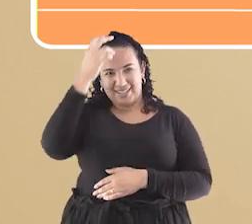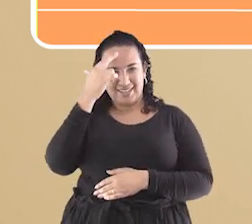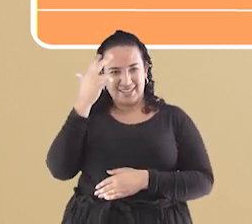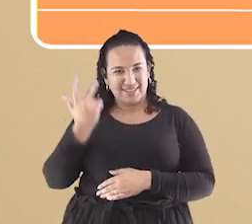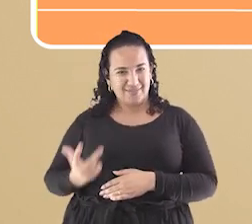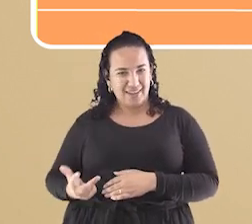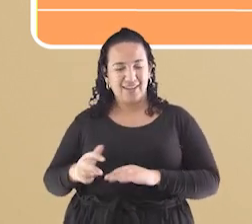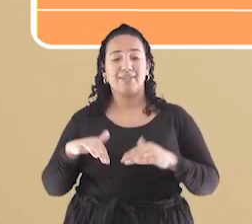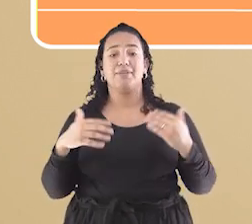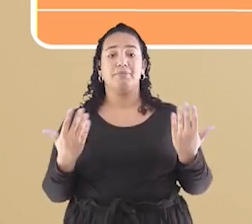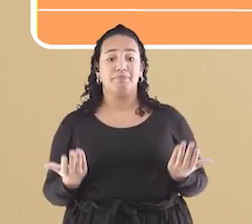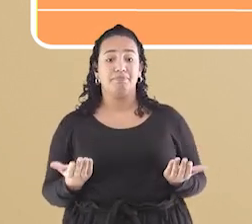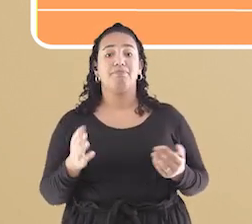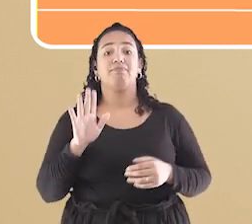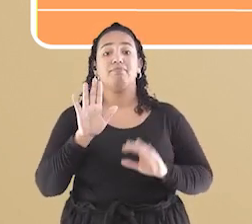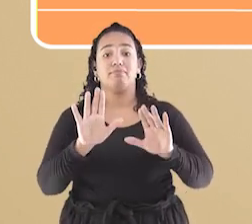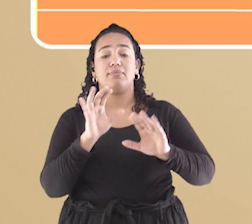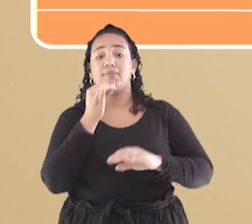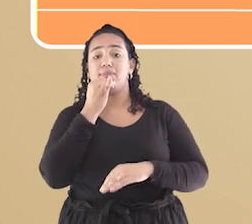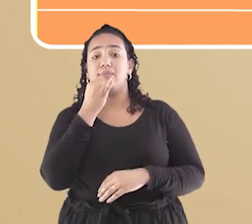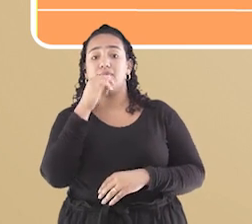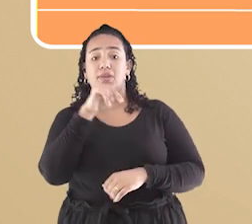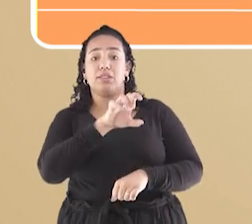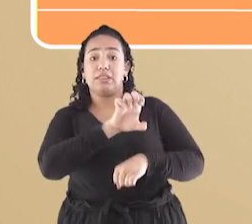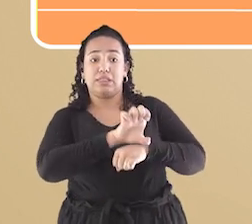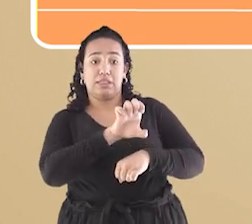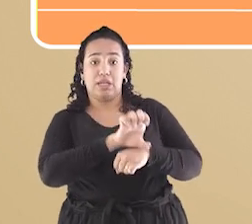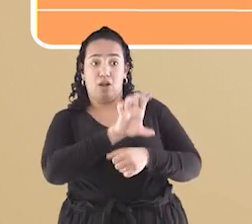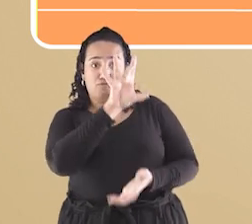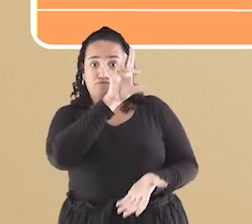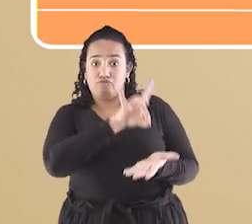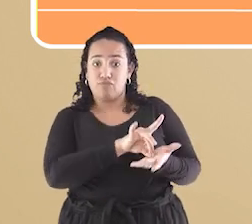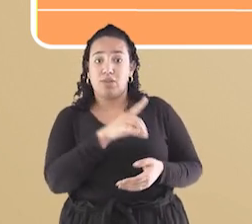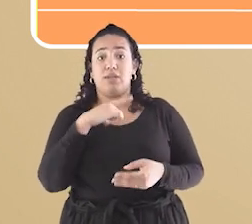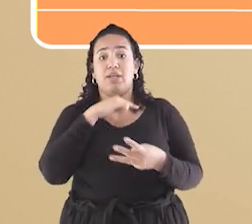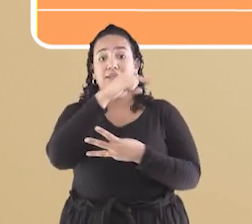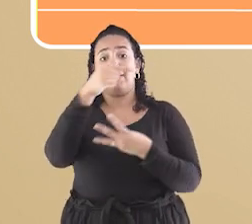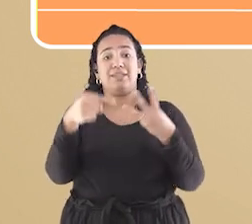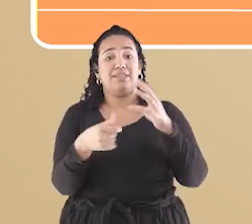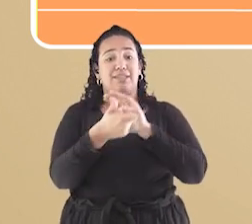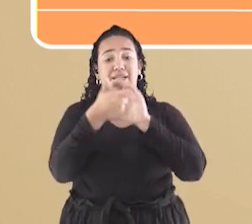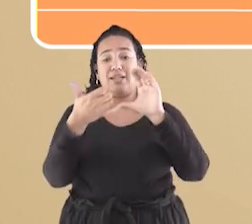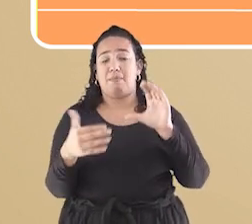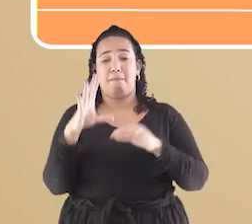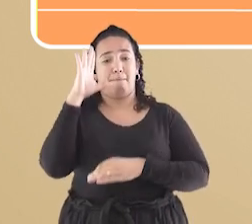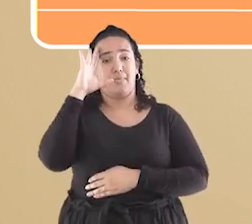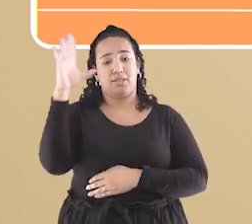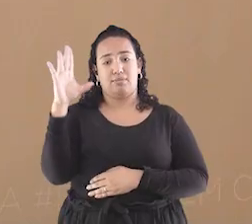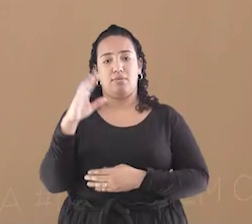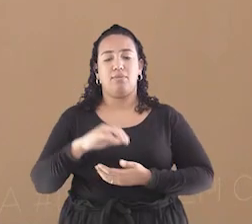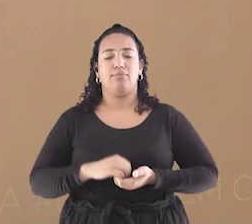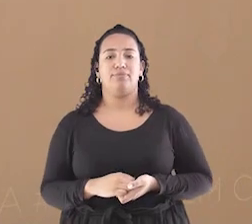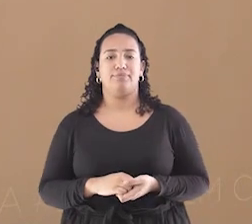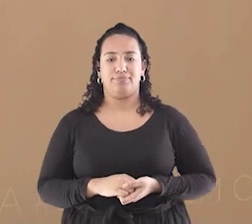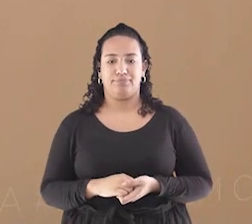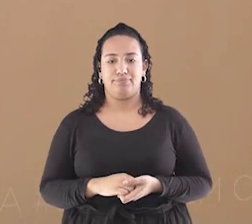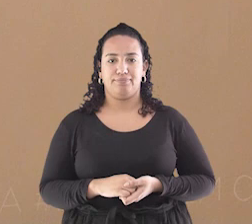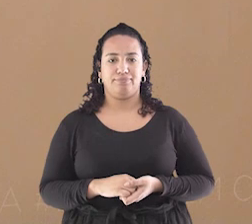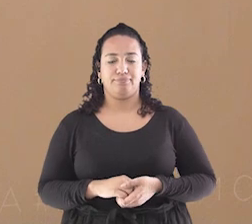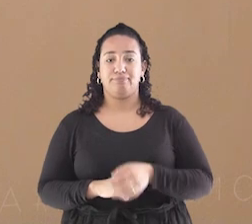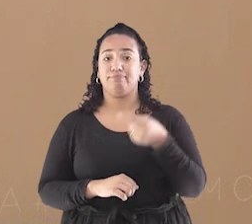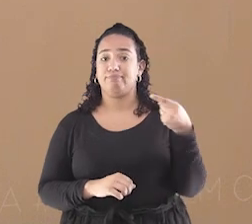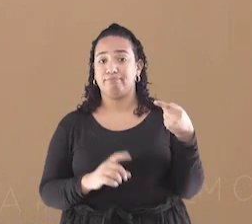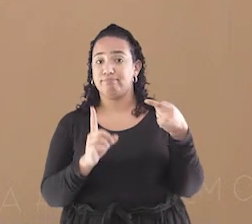Para consolidar a formação de um Estado nacional, 3 características principais surgiram nesse período. A